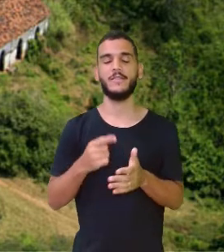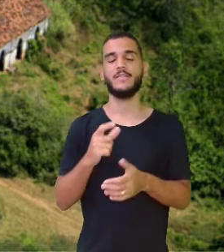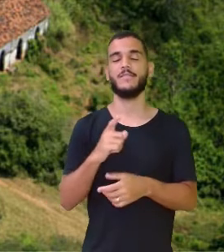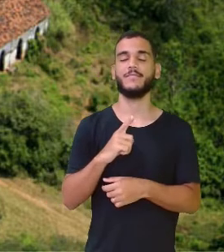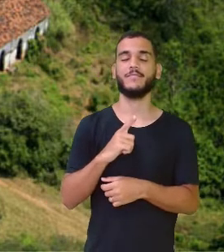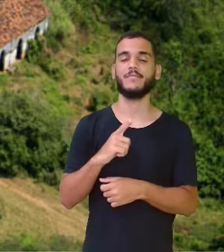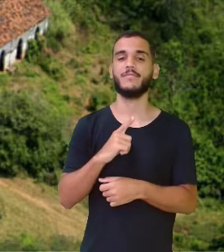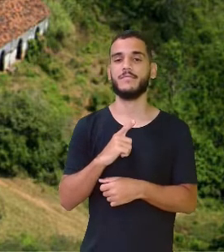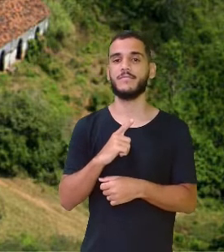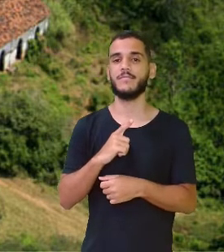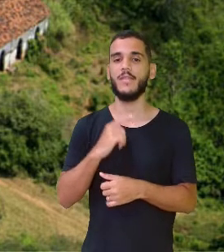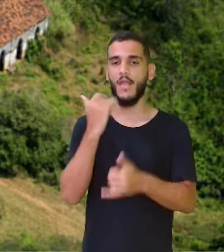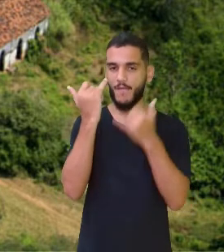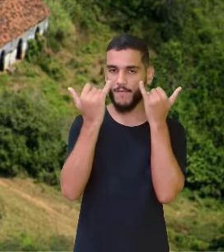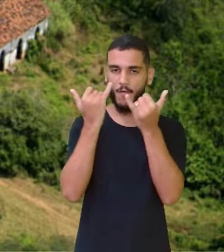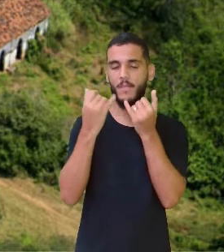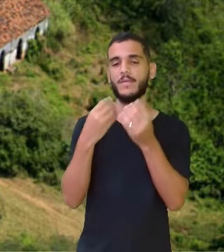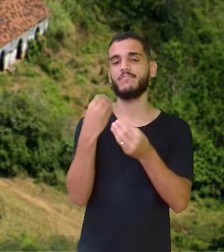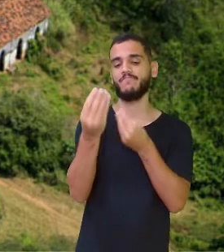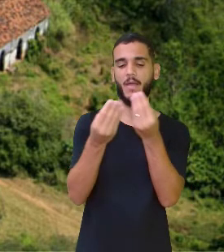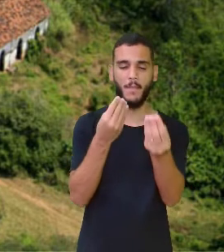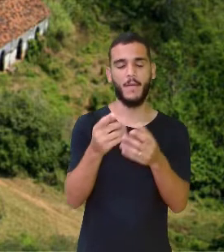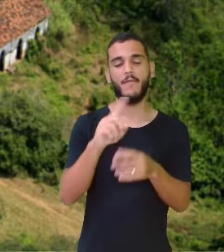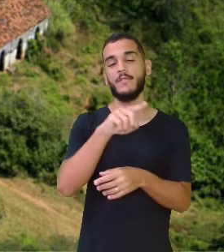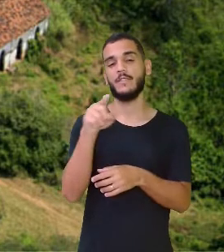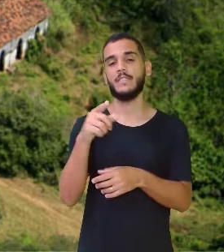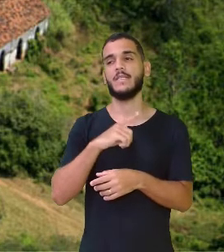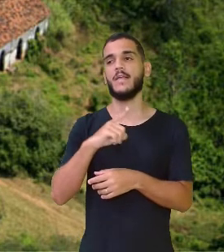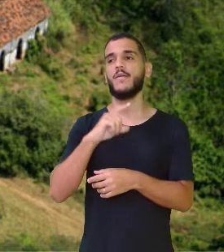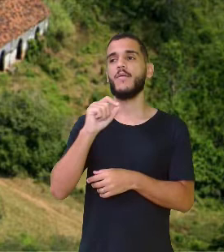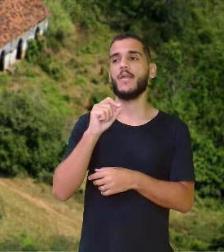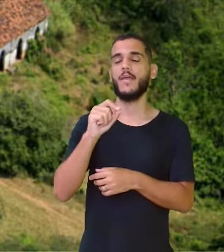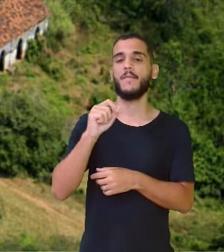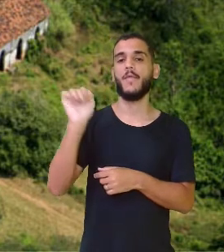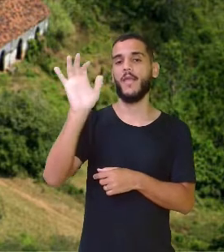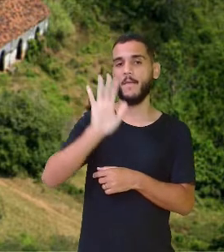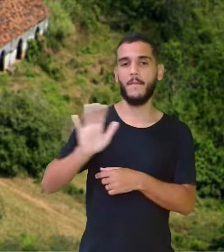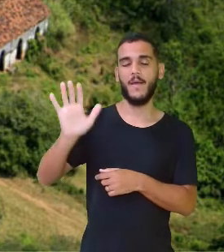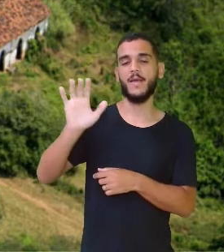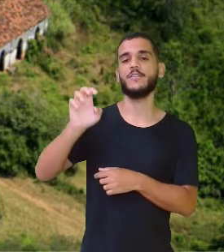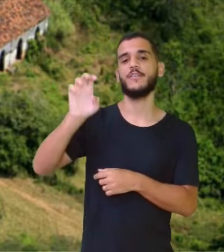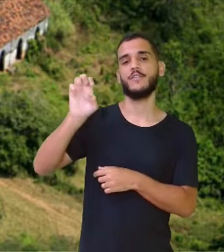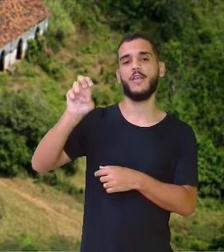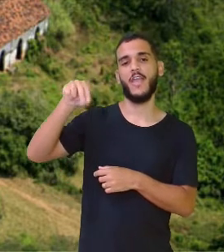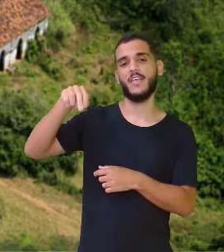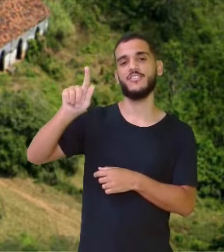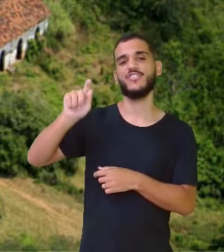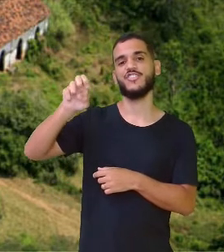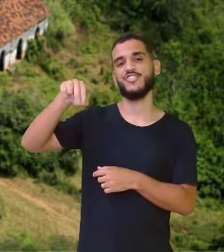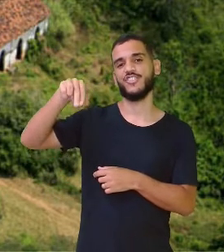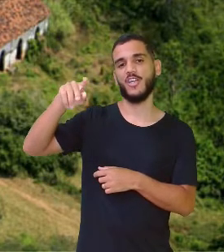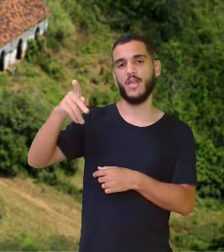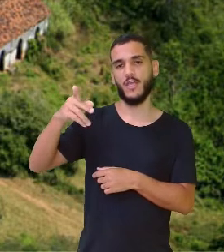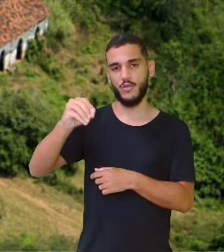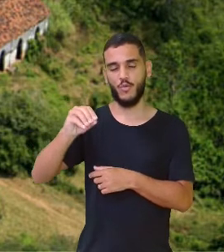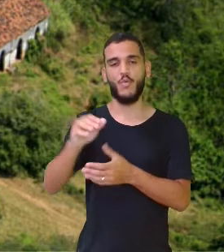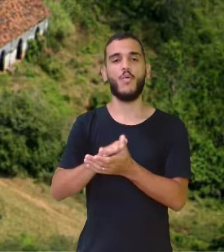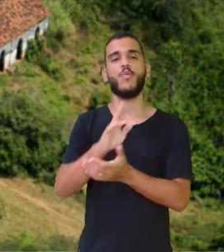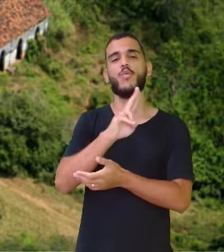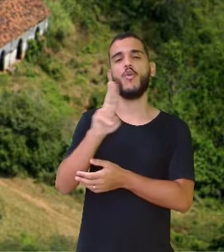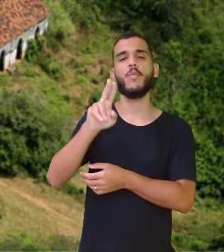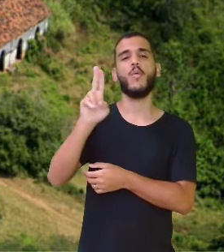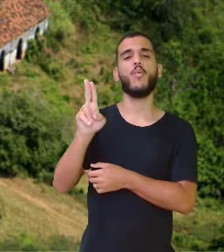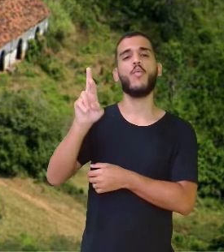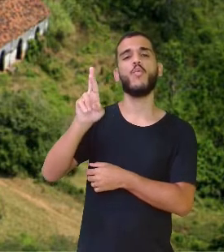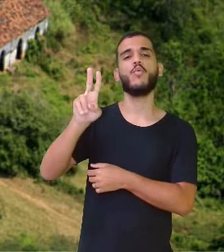dela, mas antes disso, a gente tem uma imagem aí do engenho Uruaé. Fica no território de Goiânia. Vejam como essa